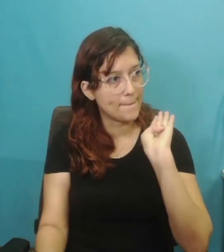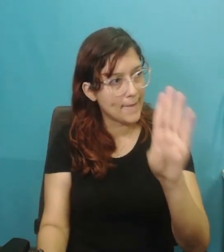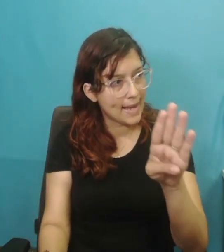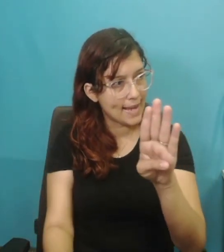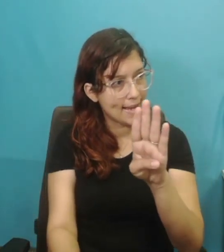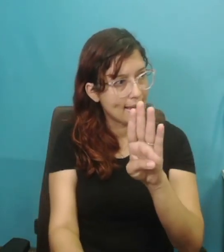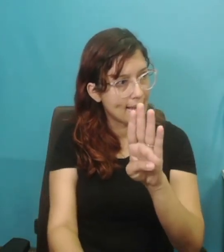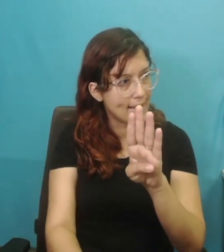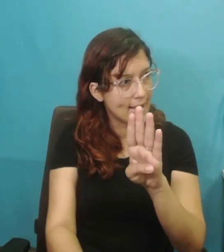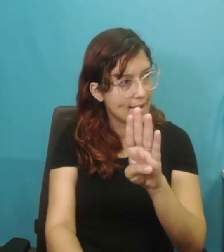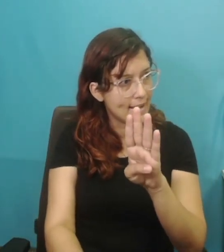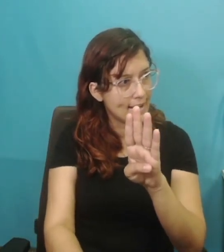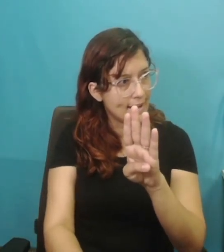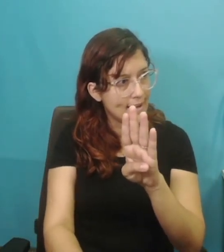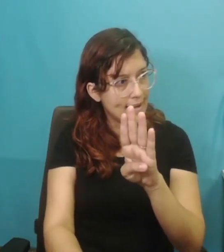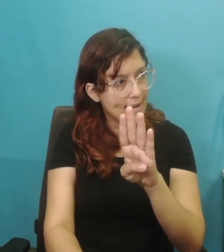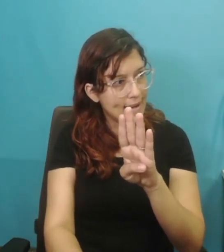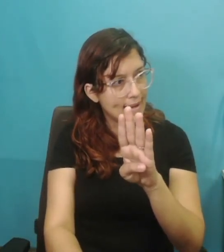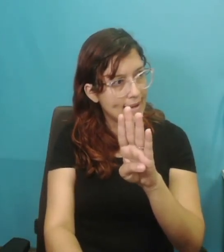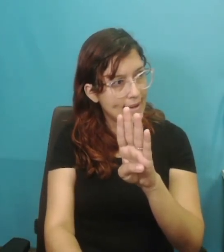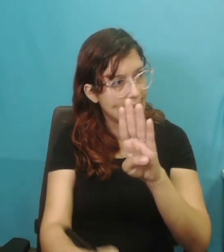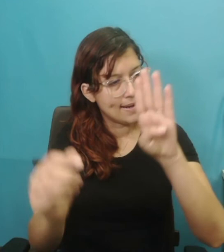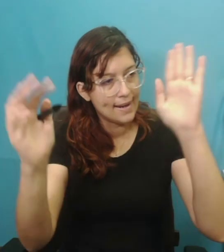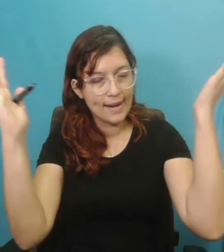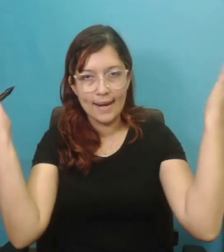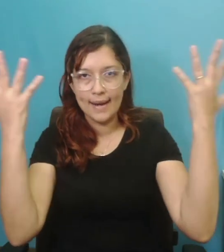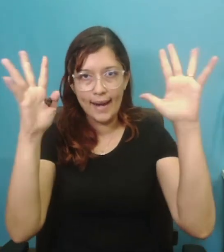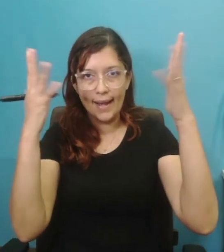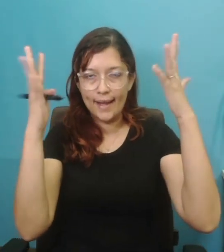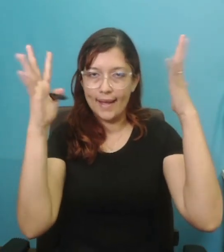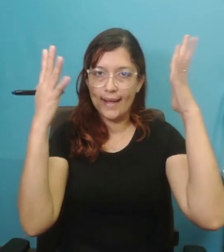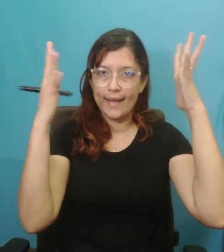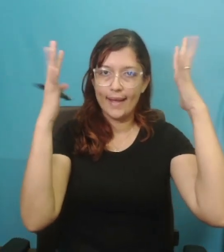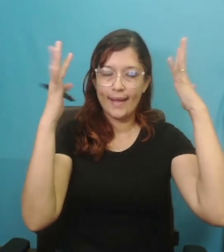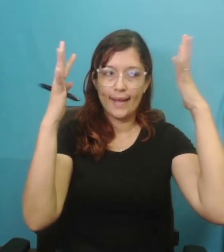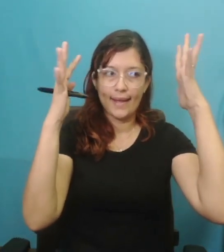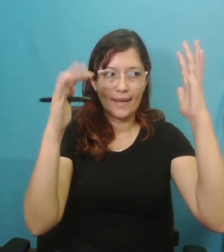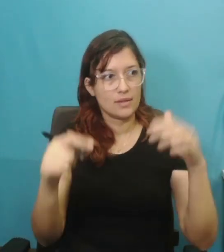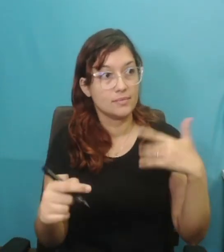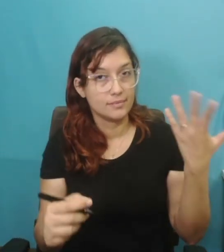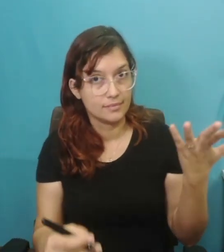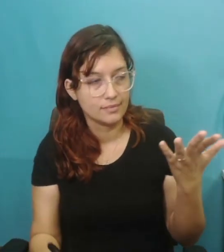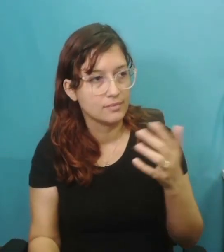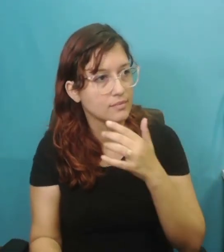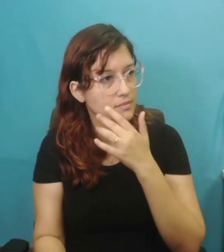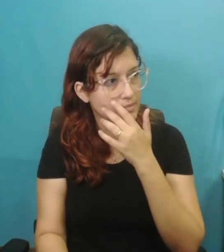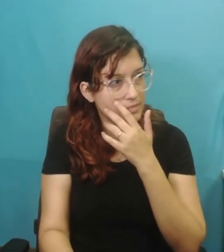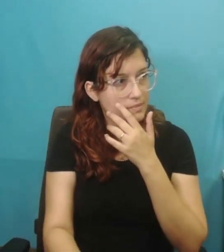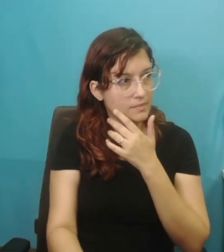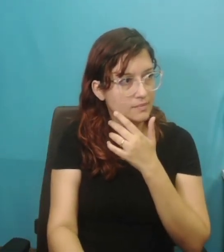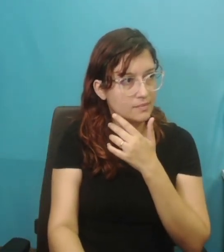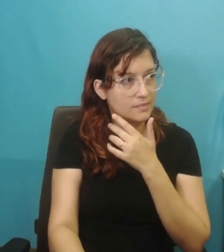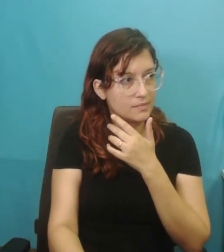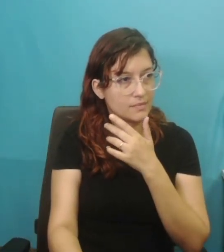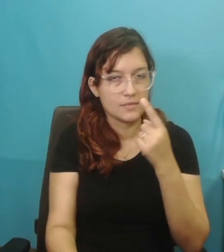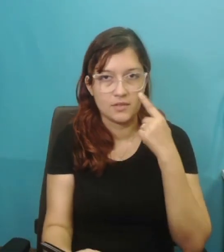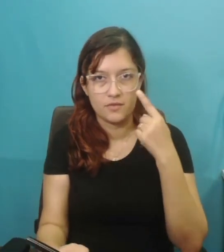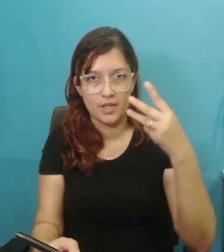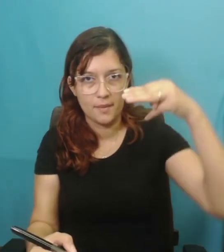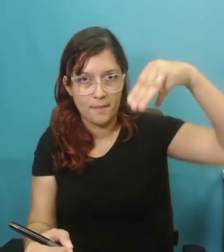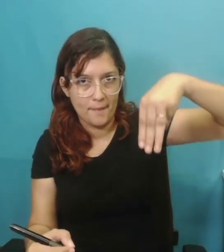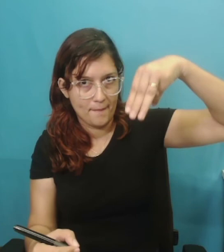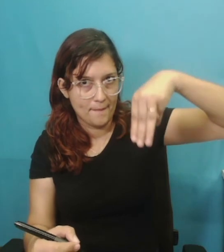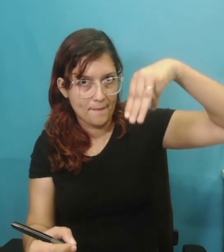Então, encontramos que a resposta é a letra B. Aê! Parabéns!